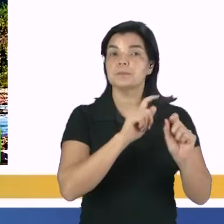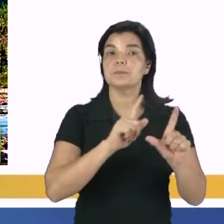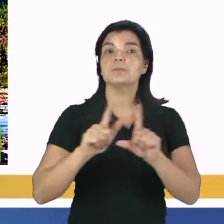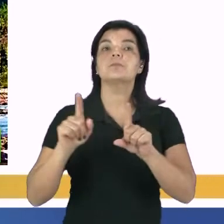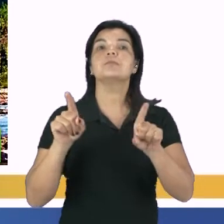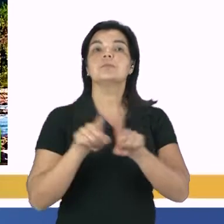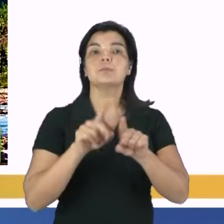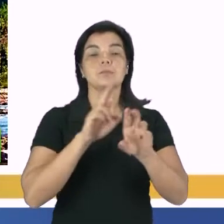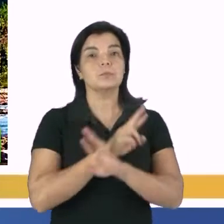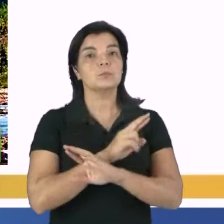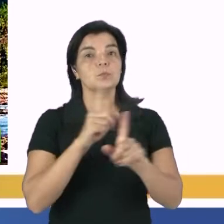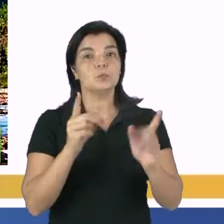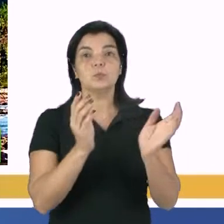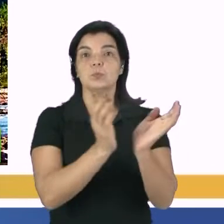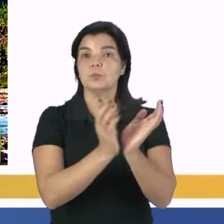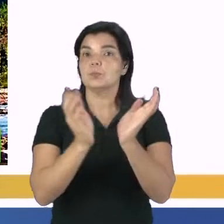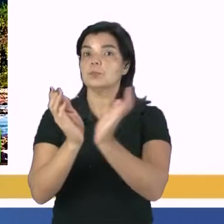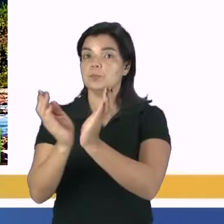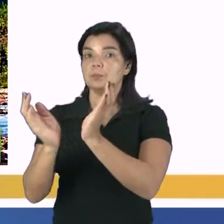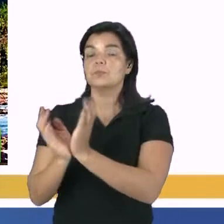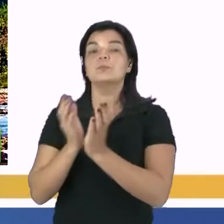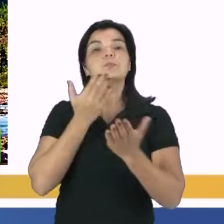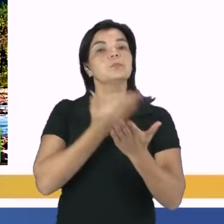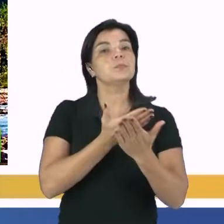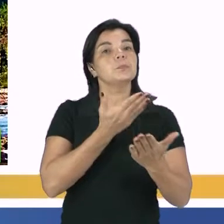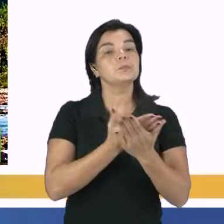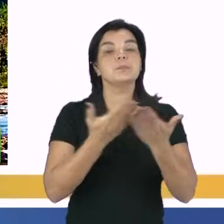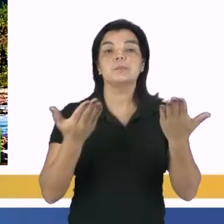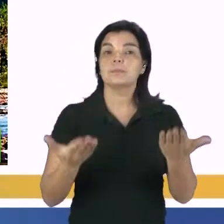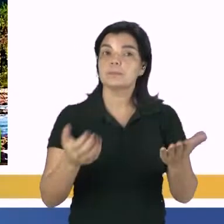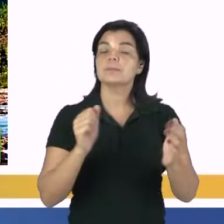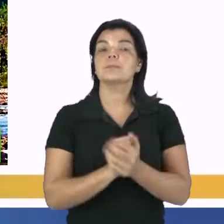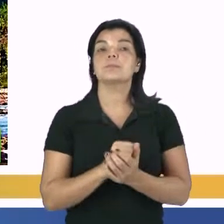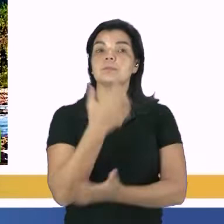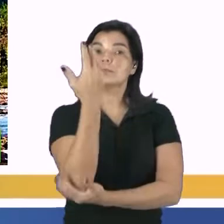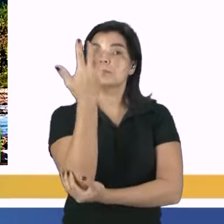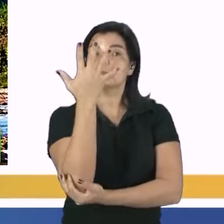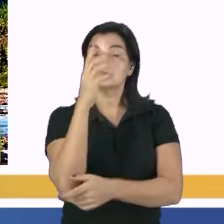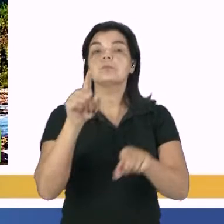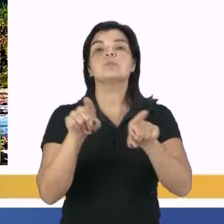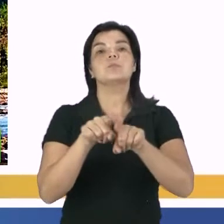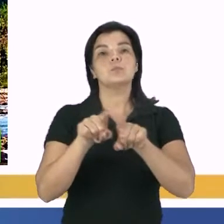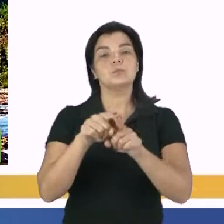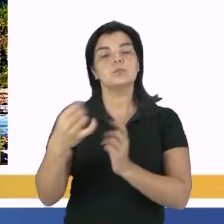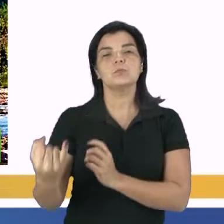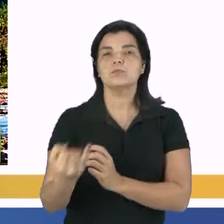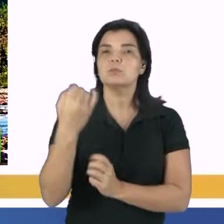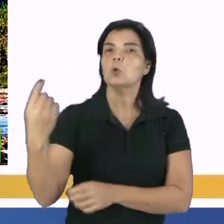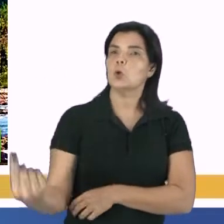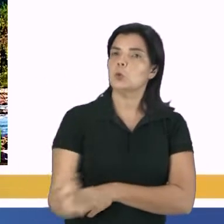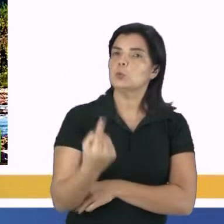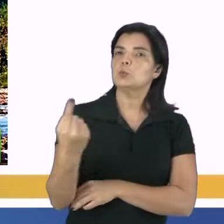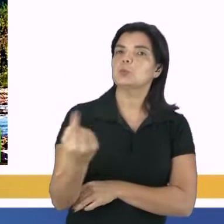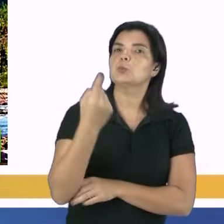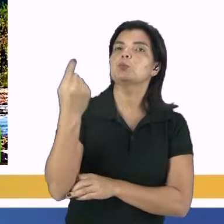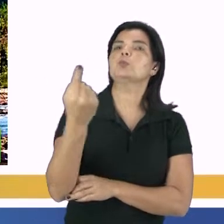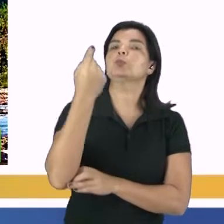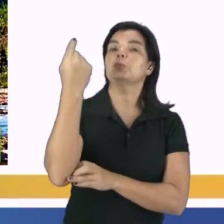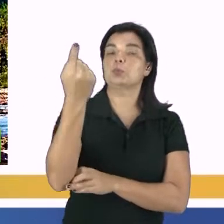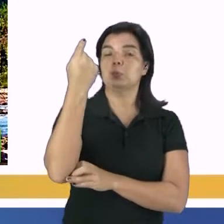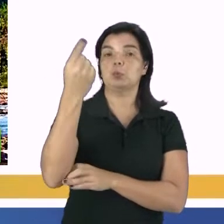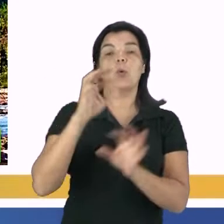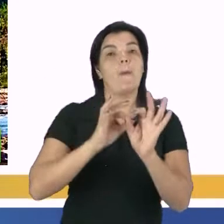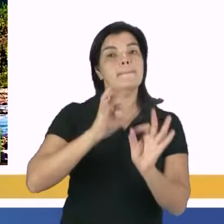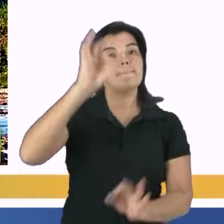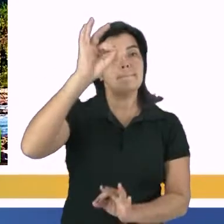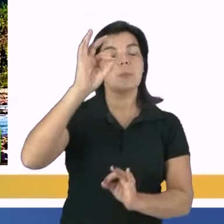que, diferentemente dos grupos que a gente estudou, agora essas plantas elas são de grande porte. Elas podem crescer por metros